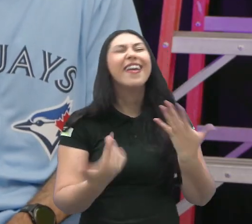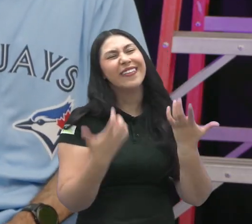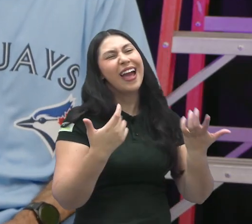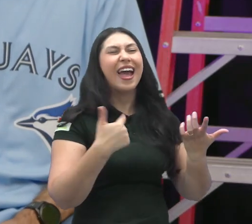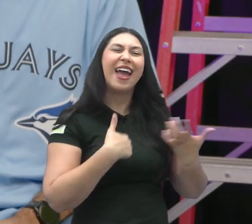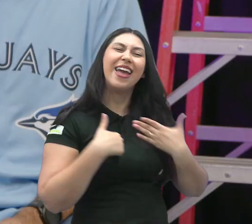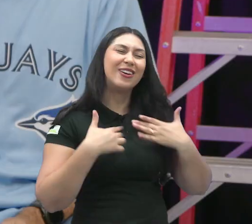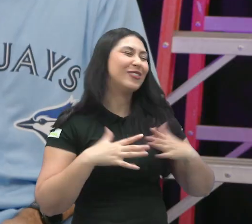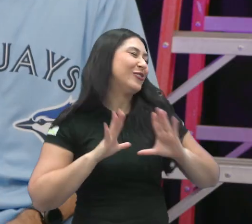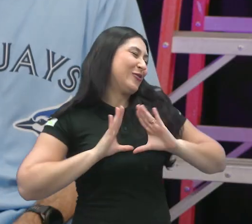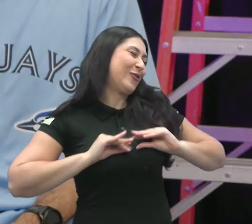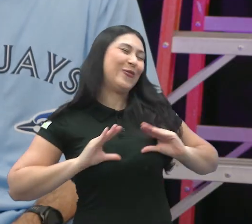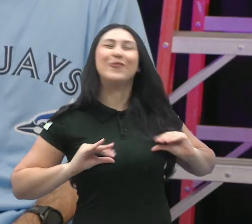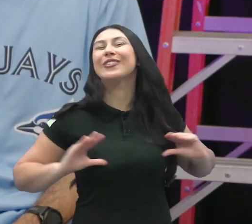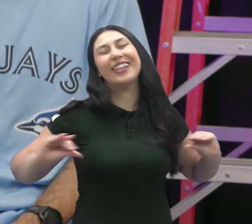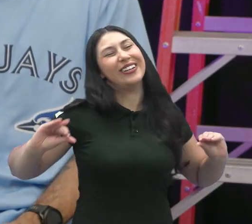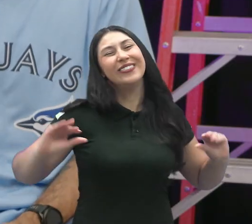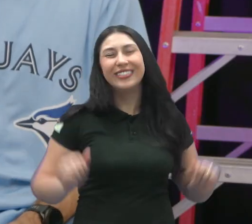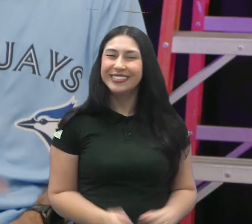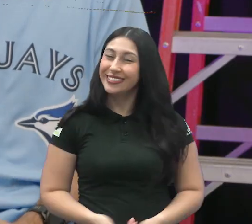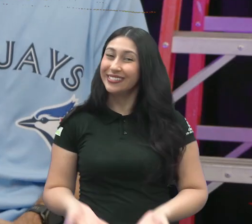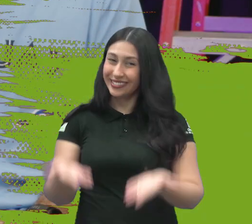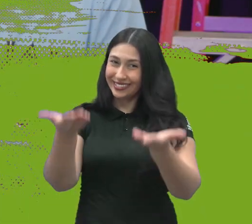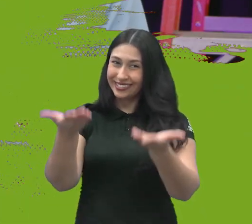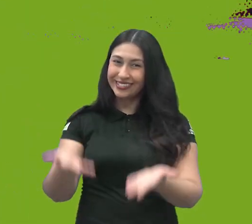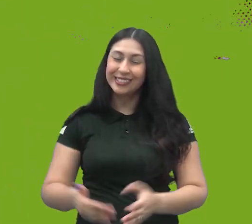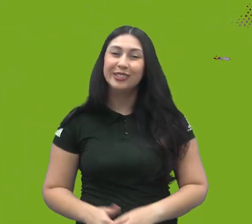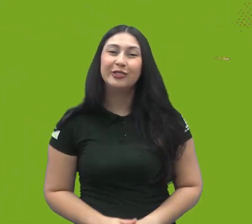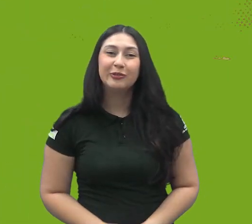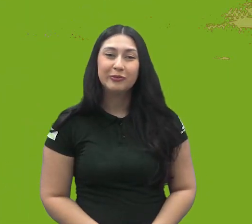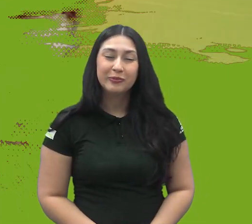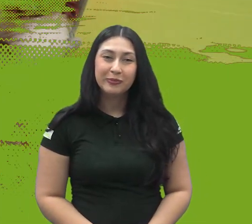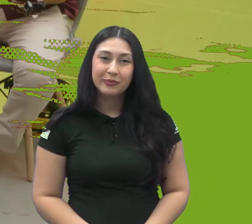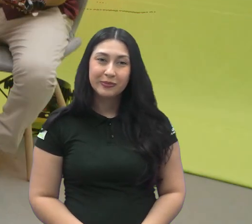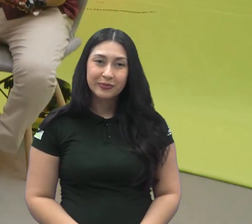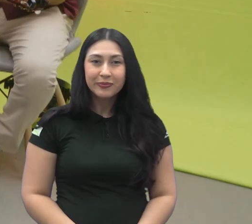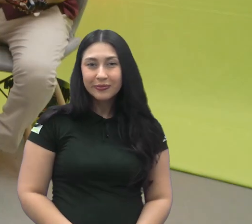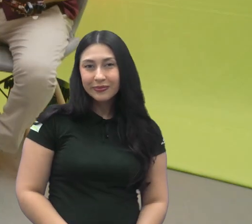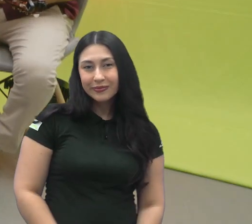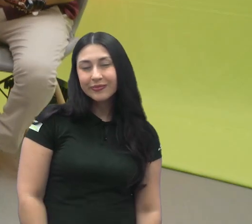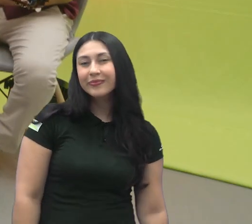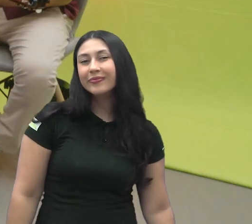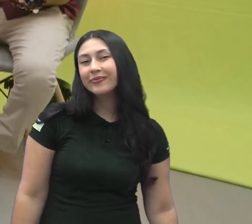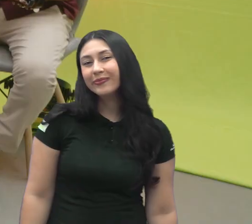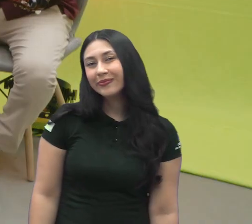ouvir. Eu tô em casa aqui hoje, eu tô em casa. Beleza. Solta aí a Maísa.